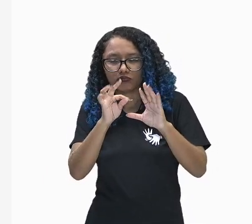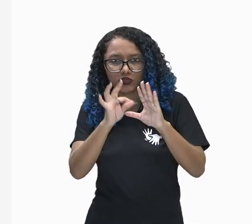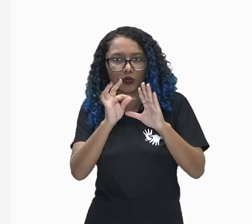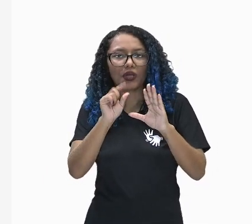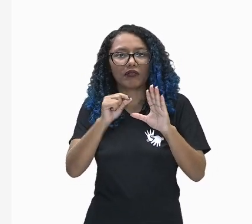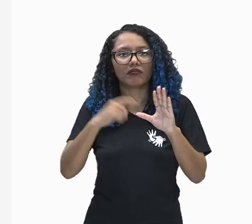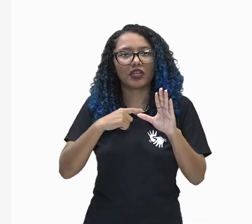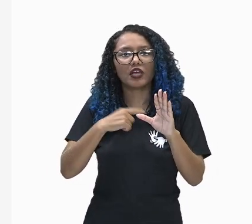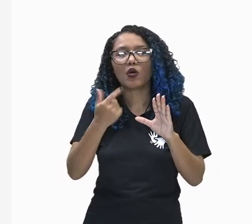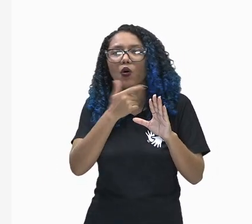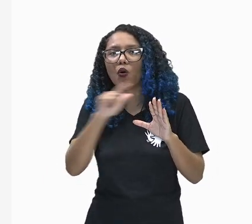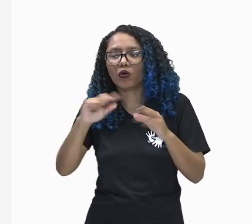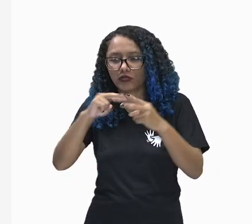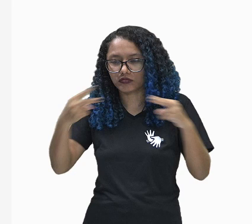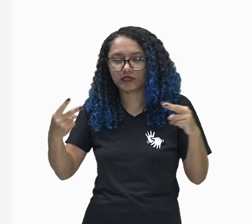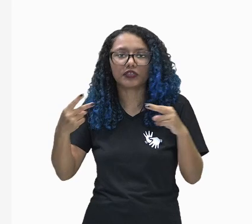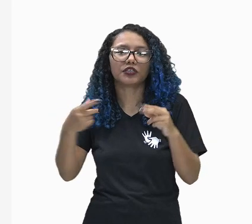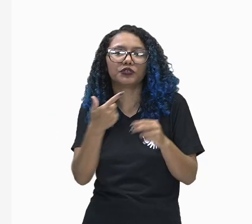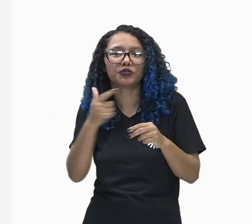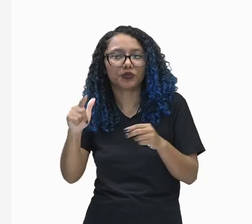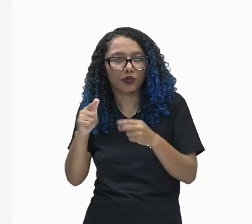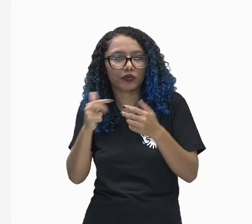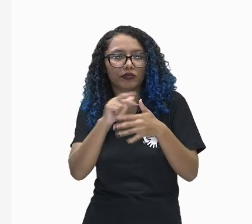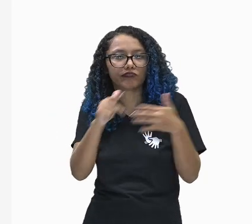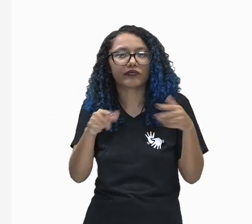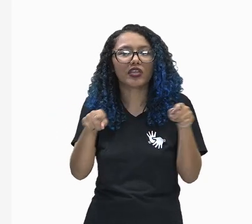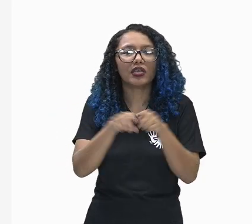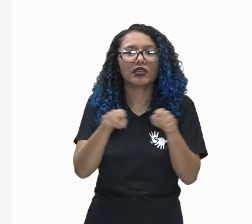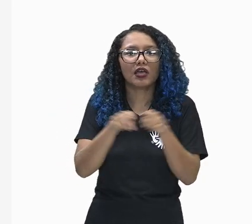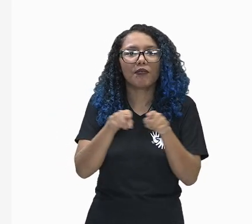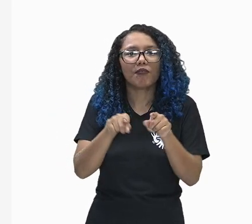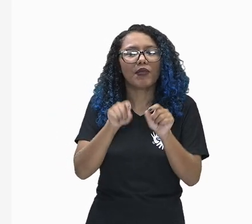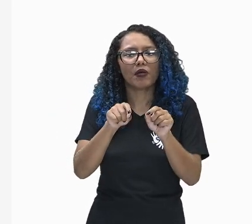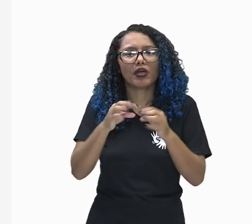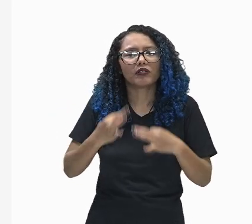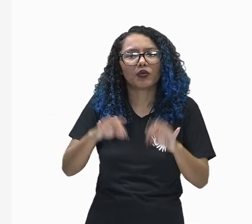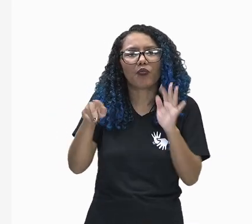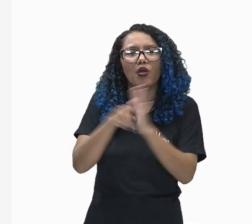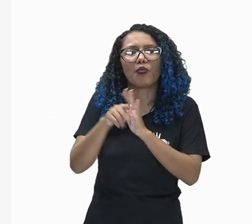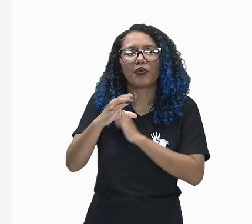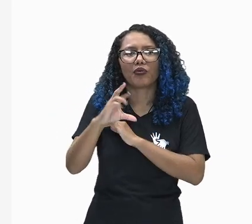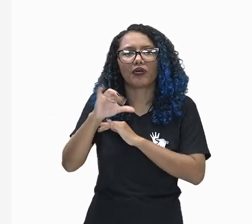agora, que está em evidência, é a tecnologia do CRISPR, que